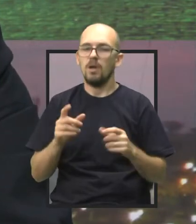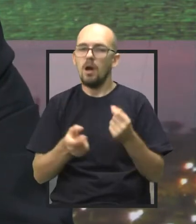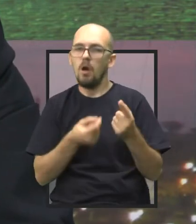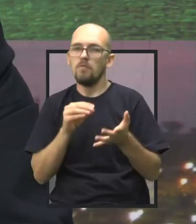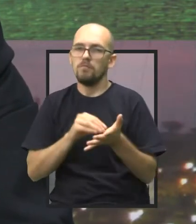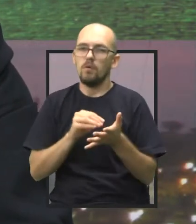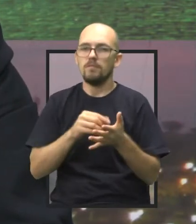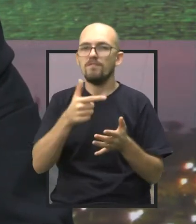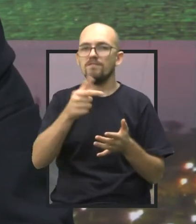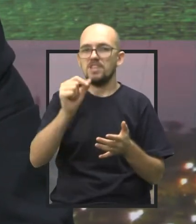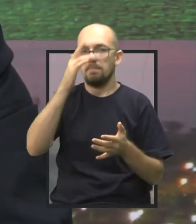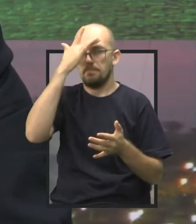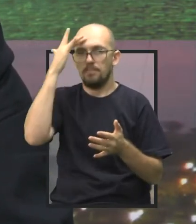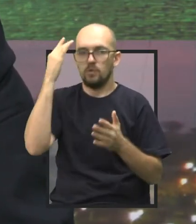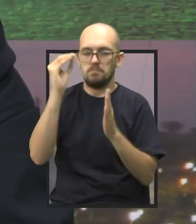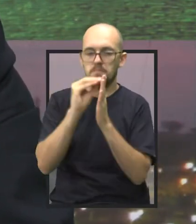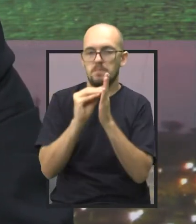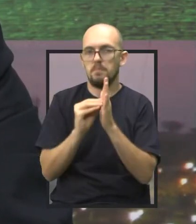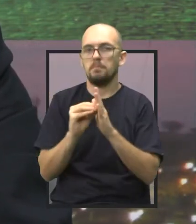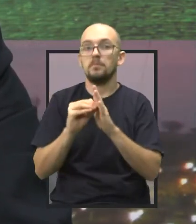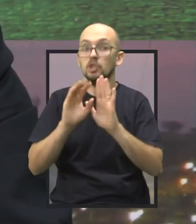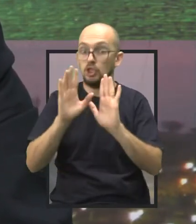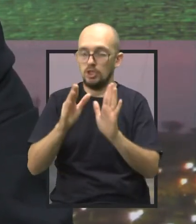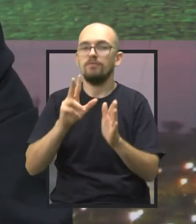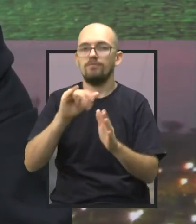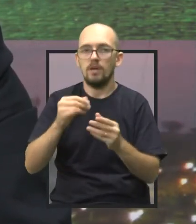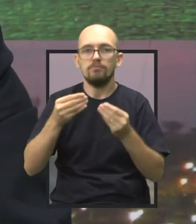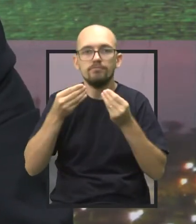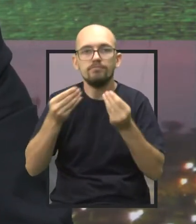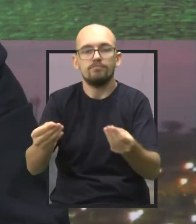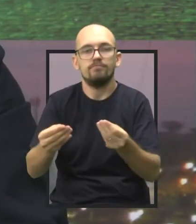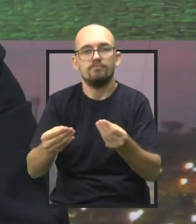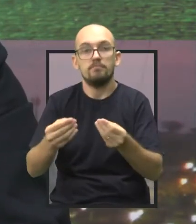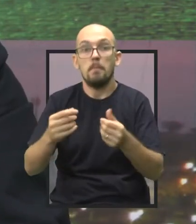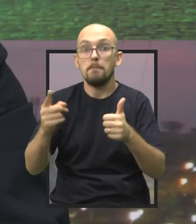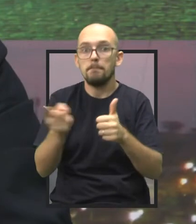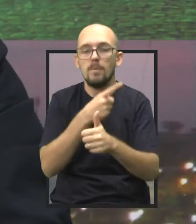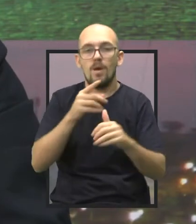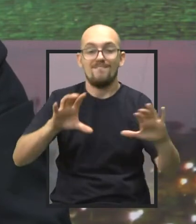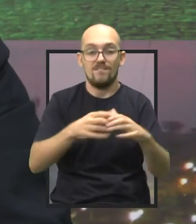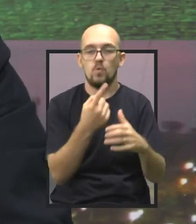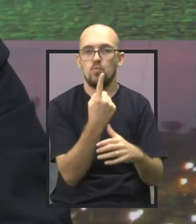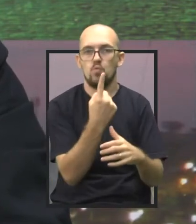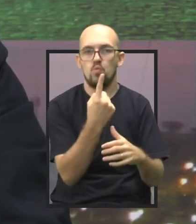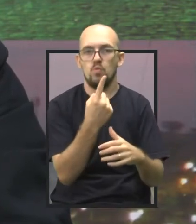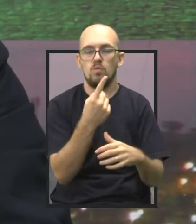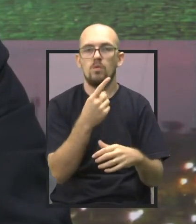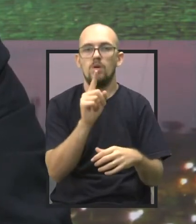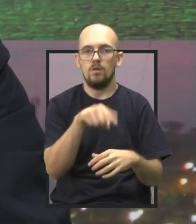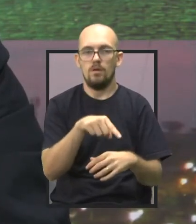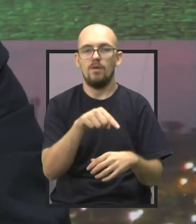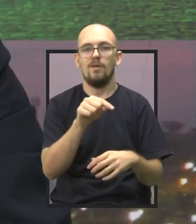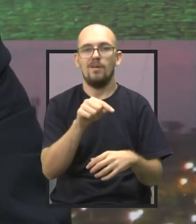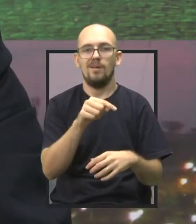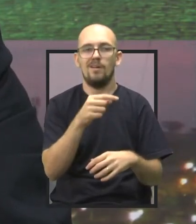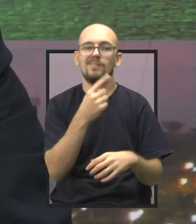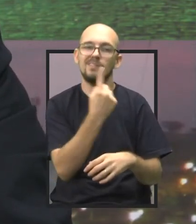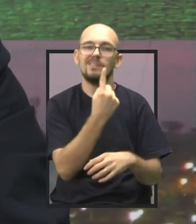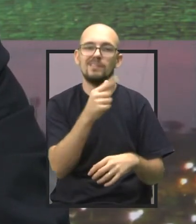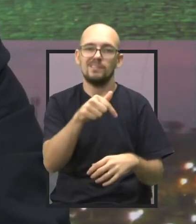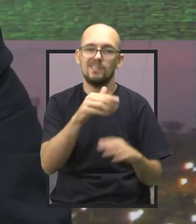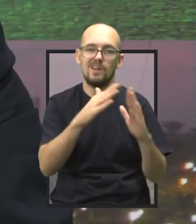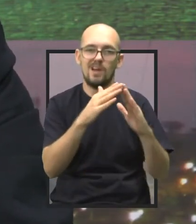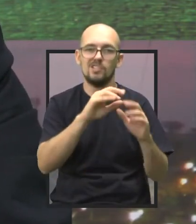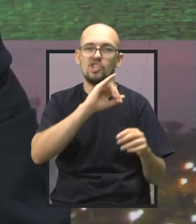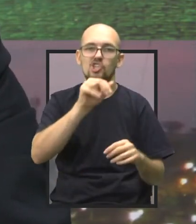pessoas, mas já vamos entregar o primeiro núcleo habitacional, faixa 1, que é 117 casas, o Jaú